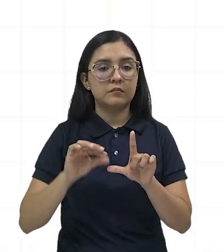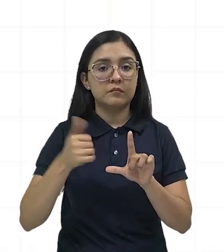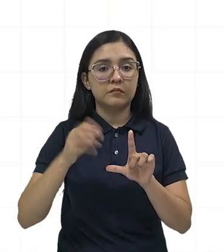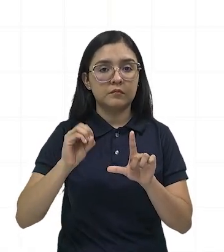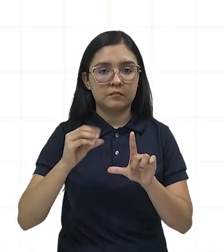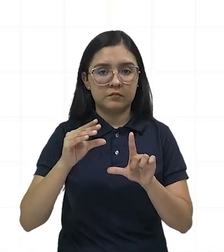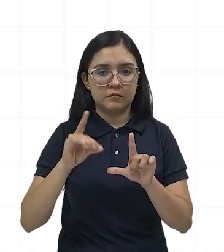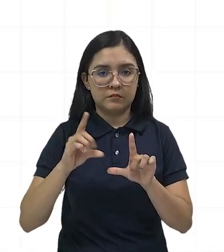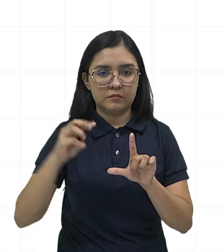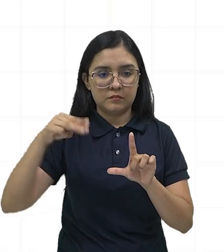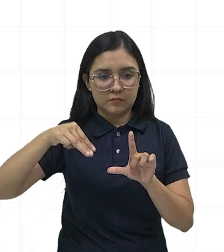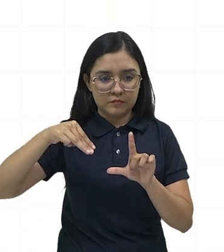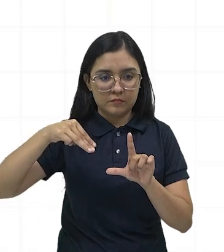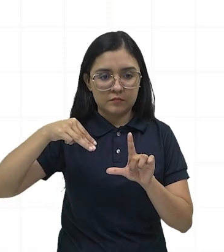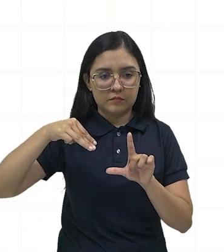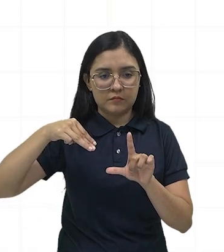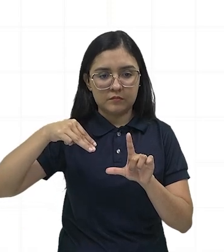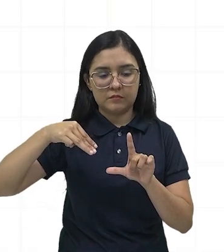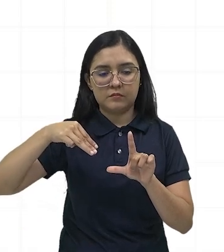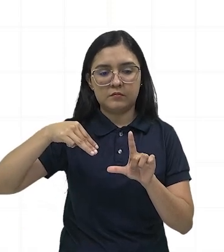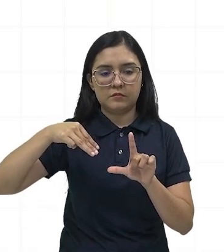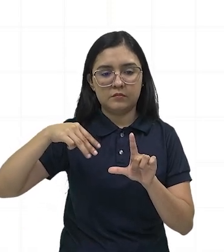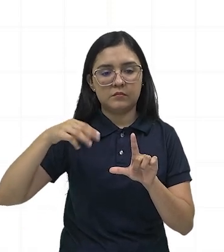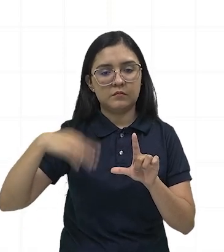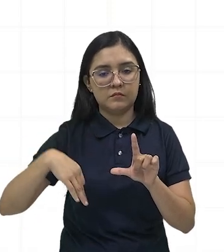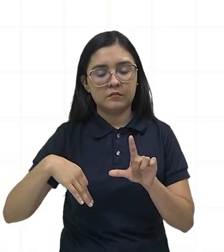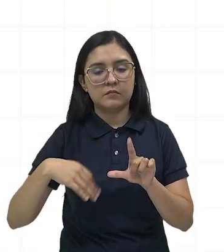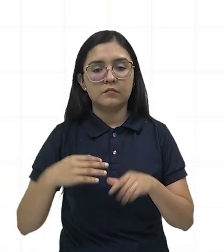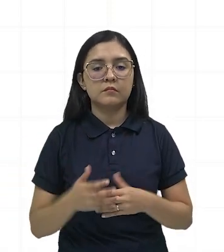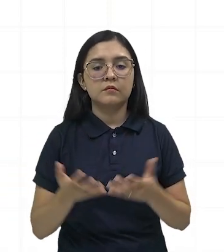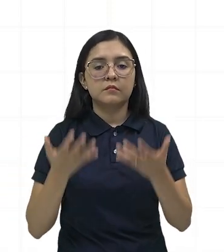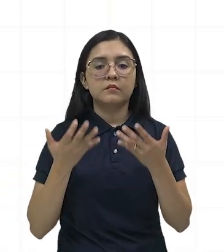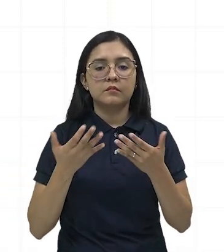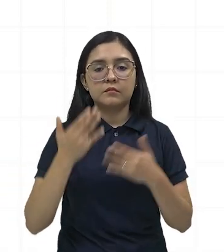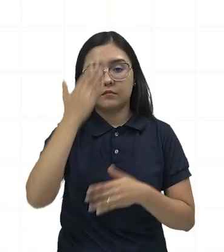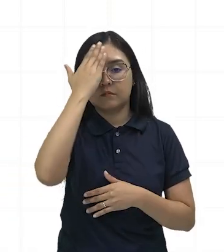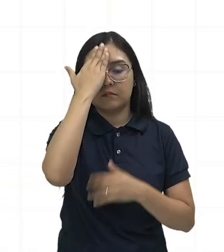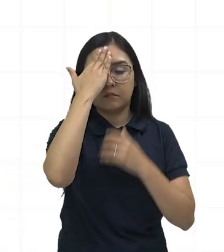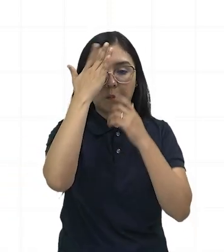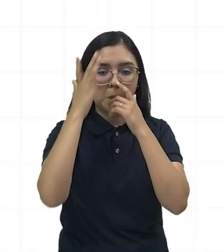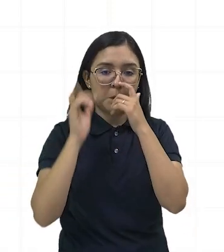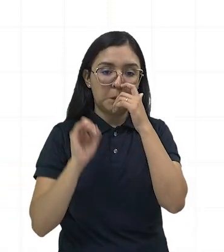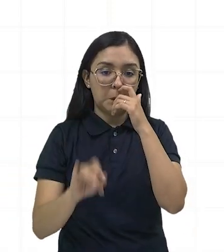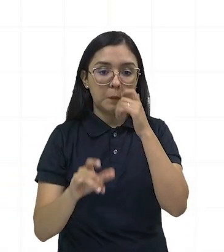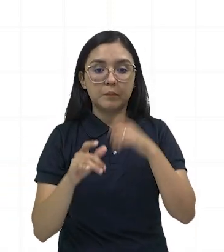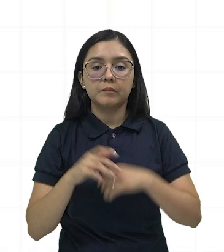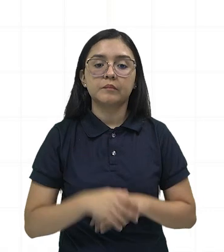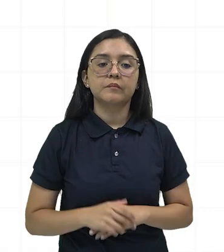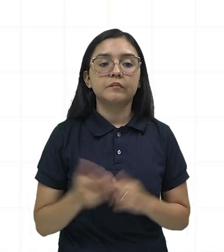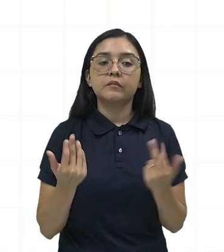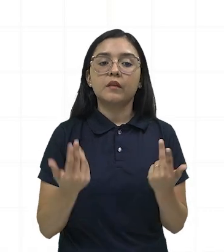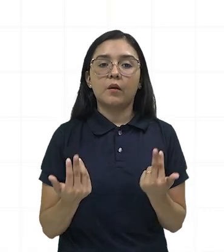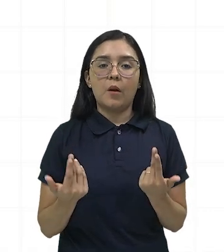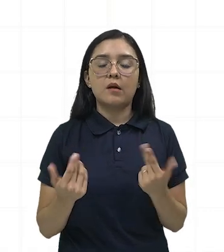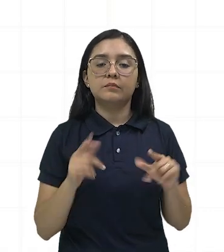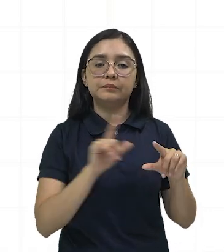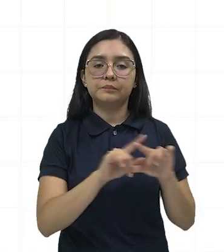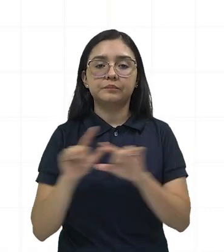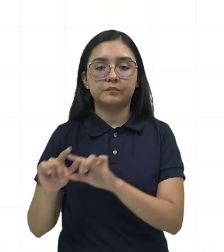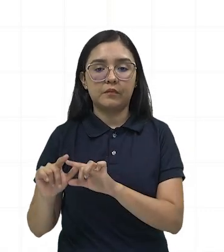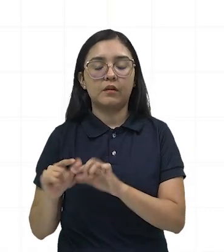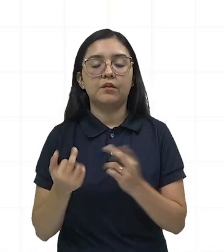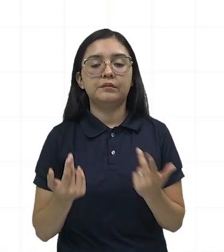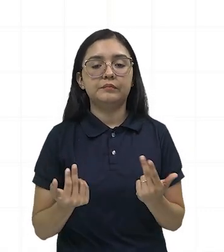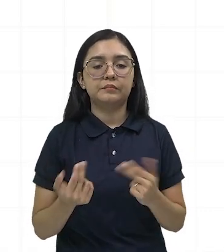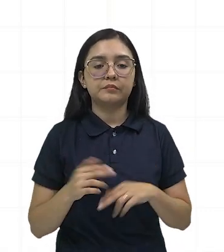Tá? Vimos esse aqui. Nós queremos saber se esses triângulos amarelos são congruentes